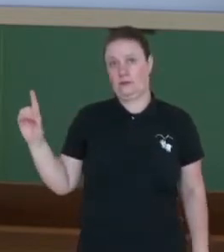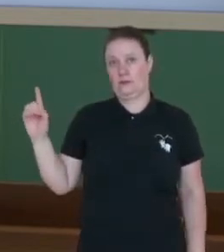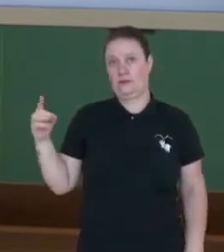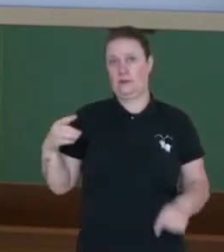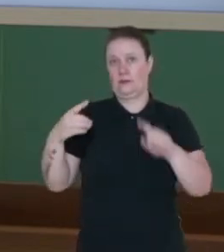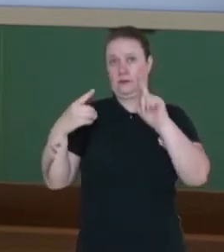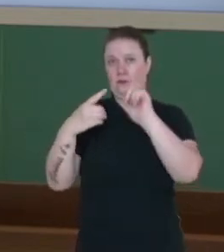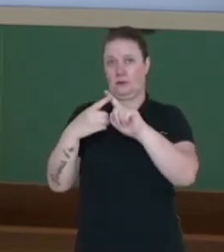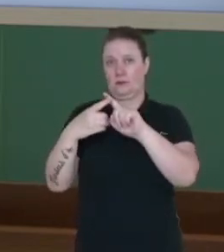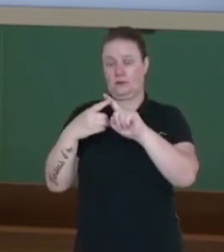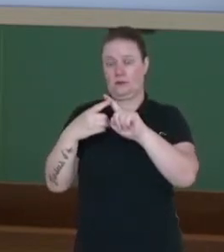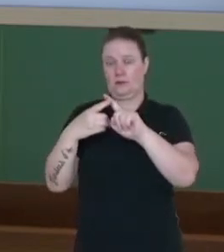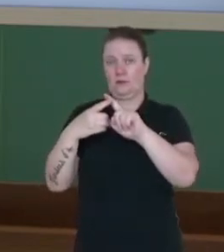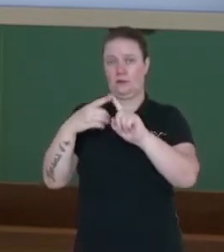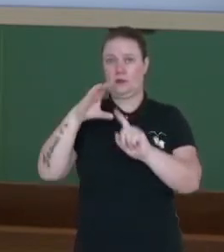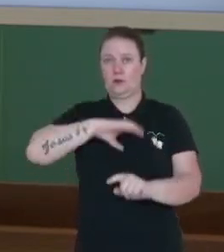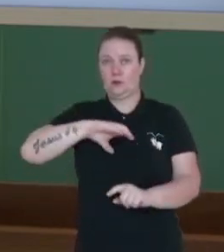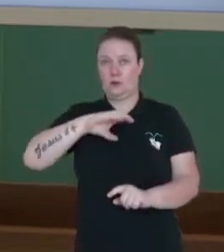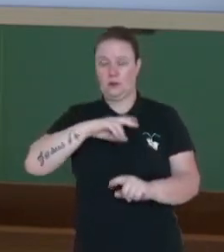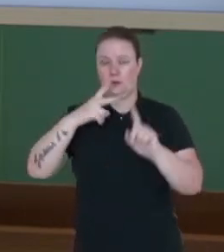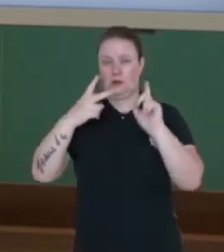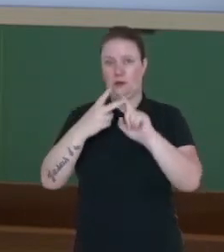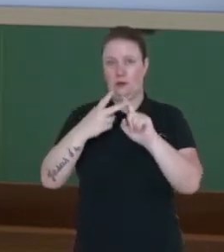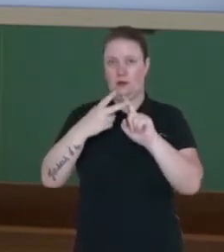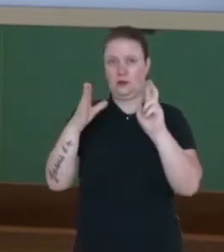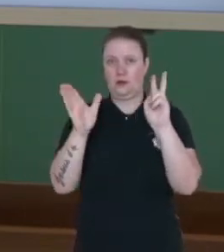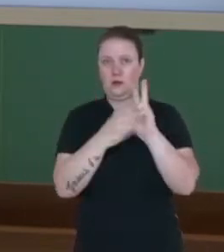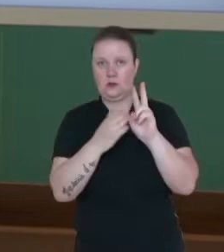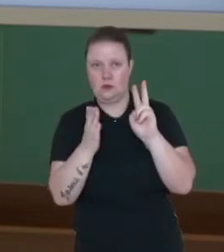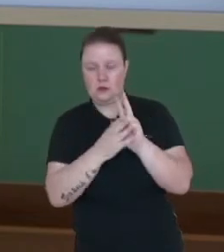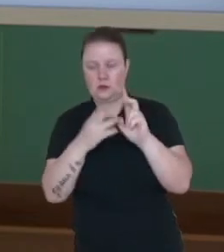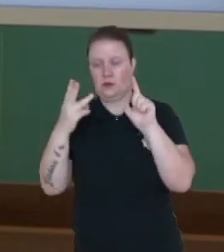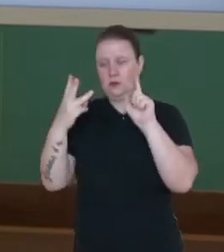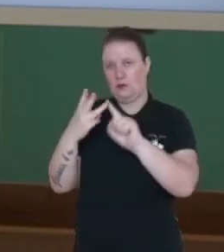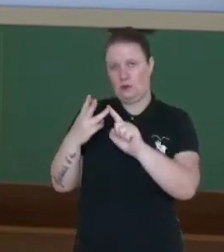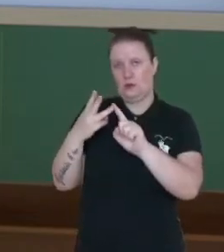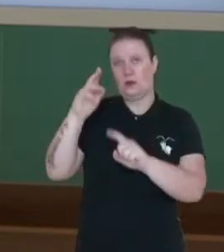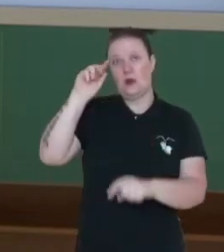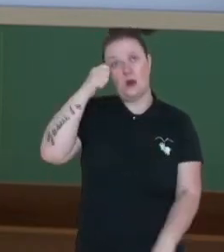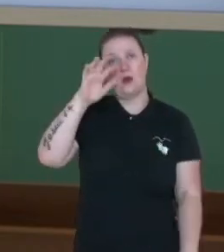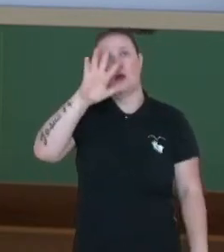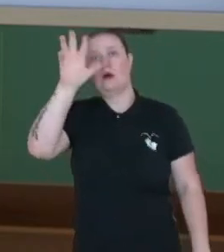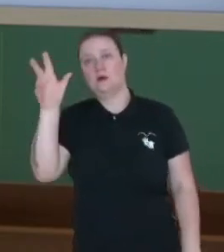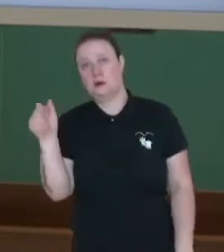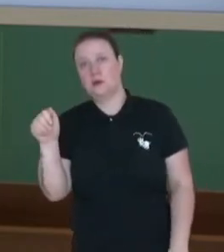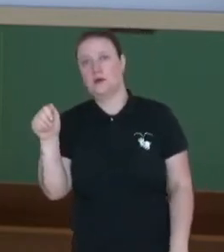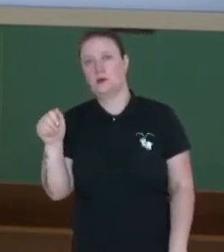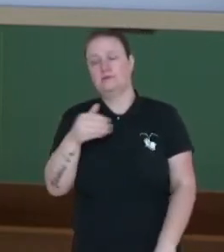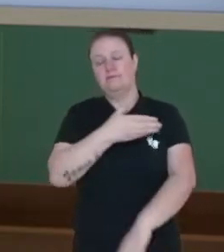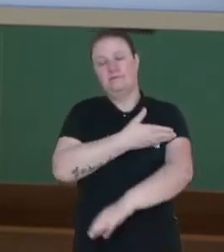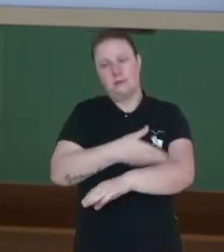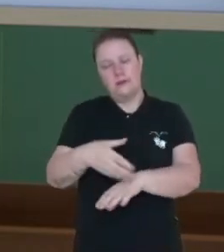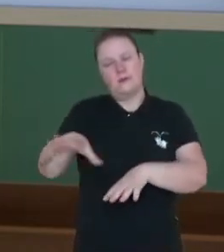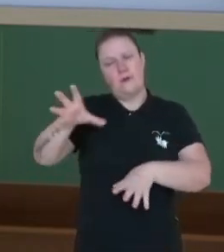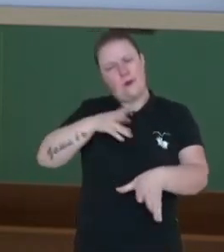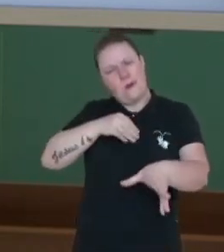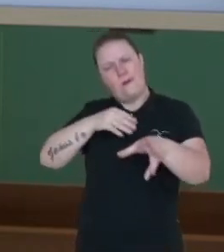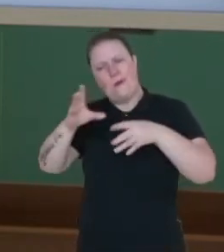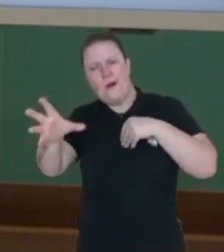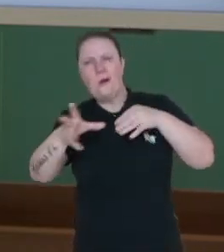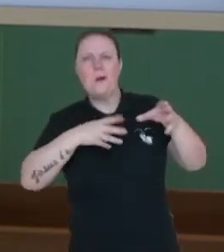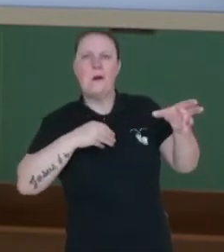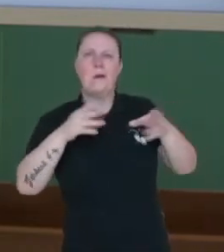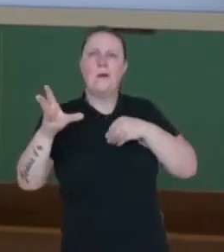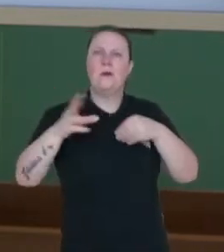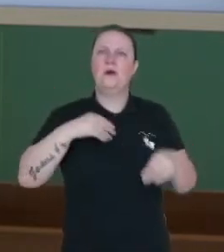a portuguesa, a indígena e a africana, em igual importância na formação da sociedade,